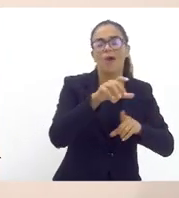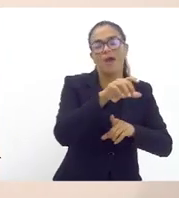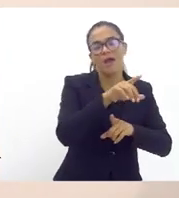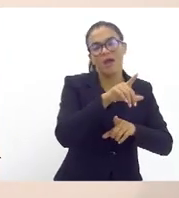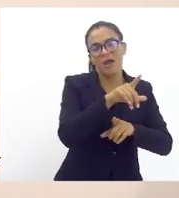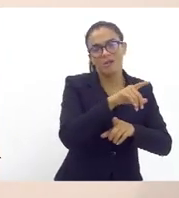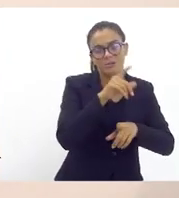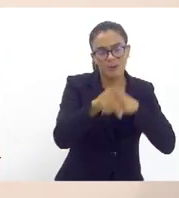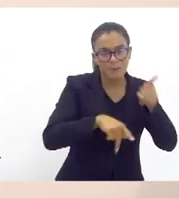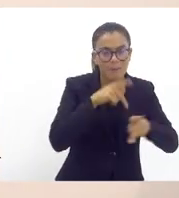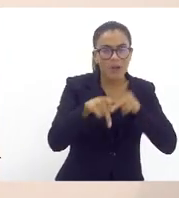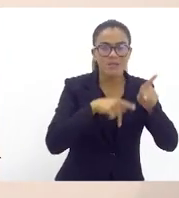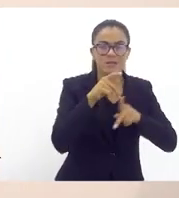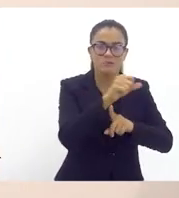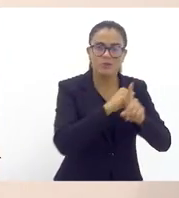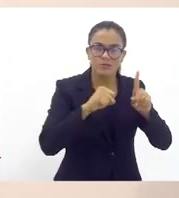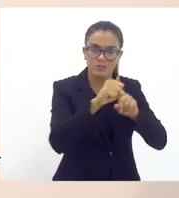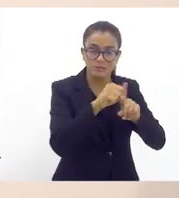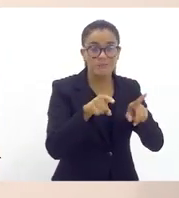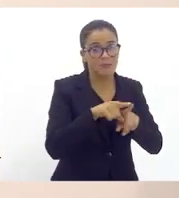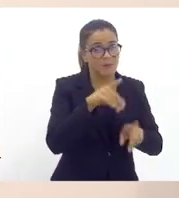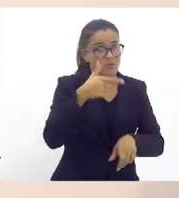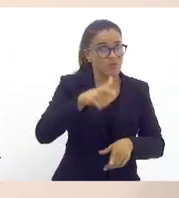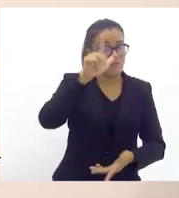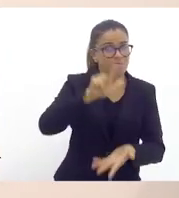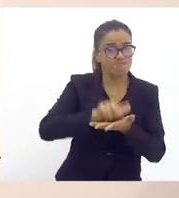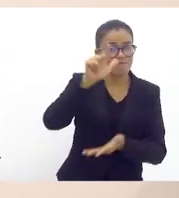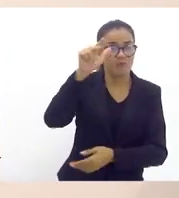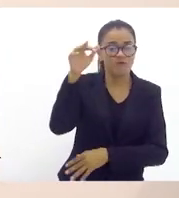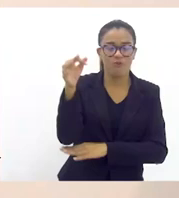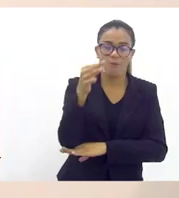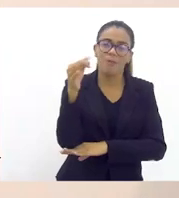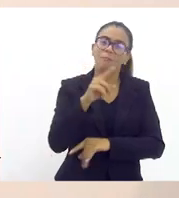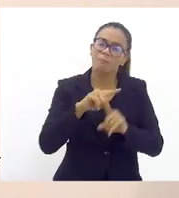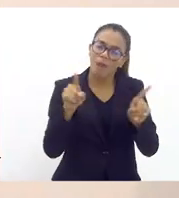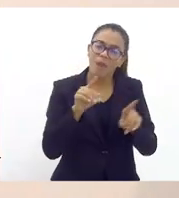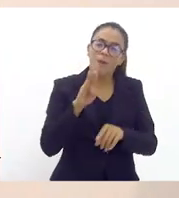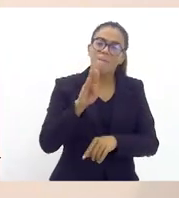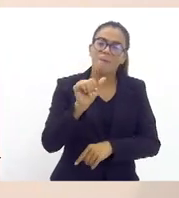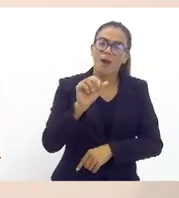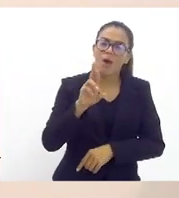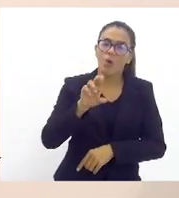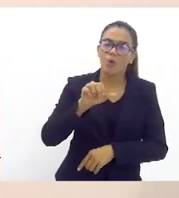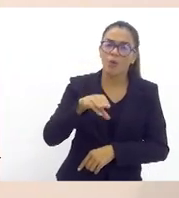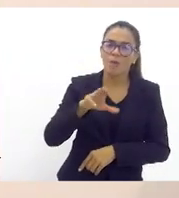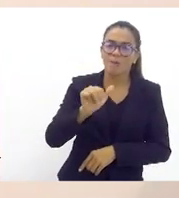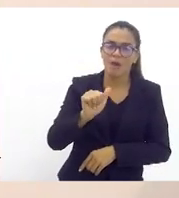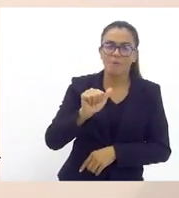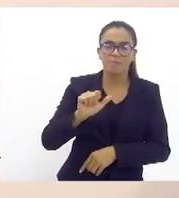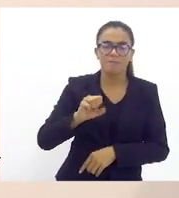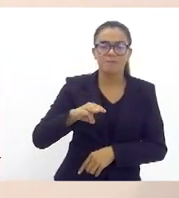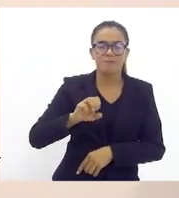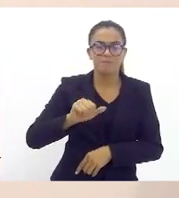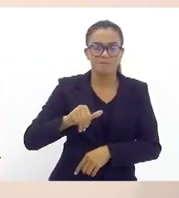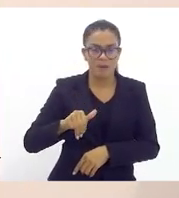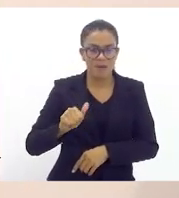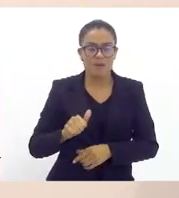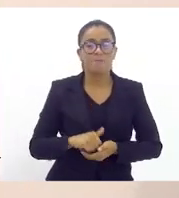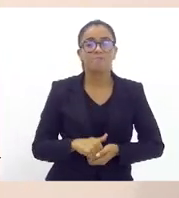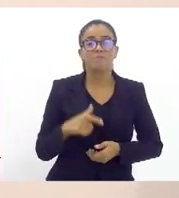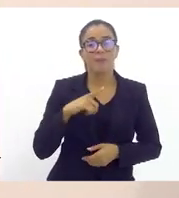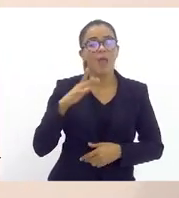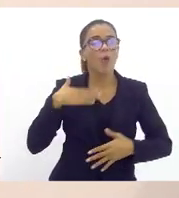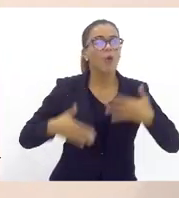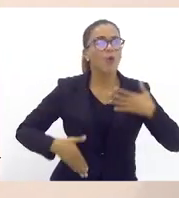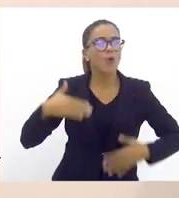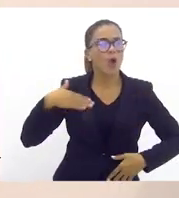né? Ainda que não formalizada, né? A Ballroom acaba sendo um espaço desse lugar de reconhecimento, porque é pelos nossos